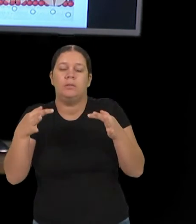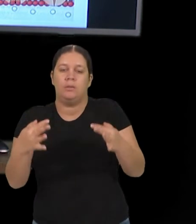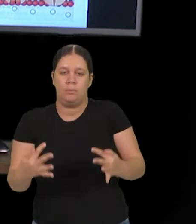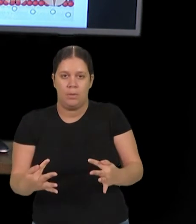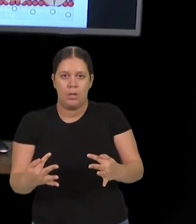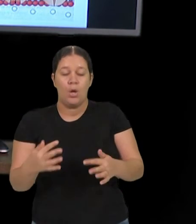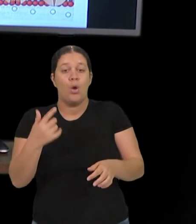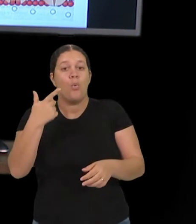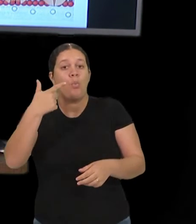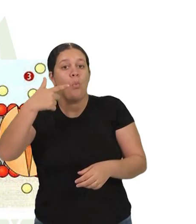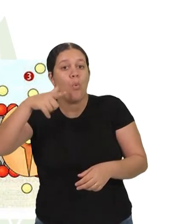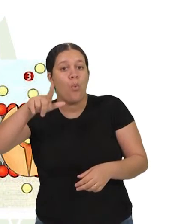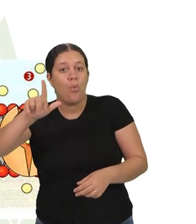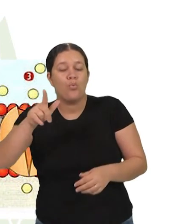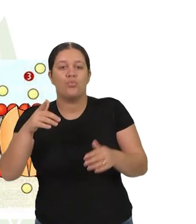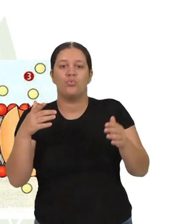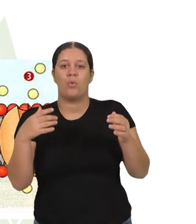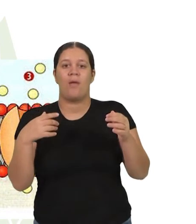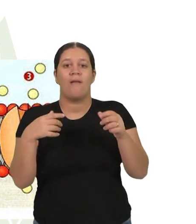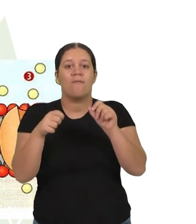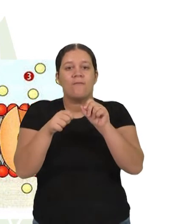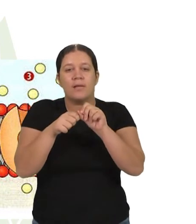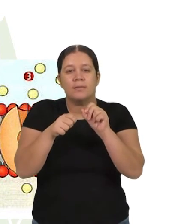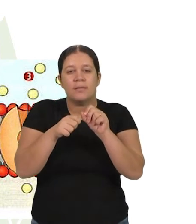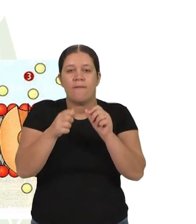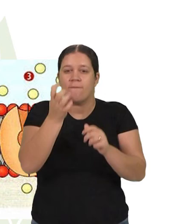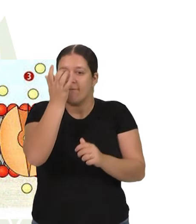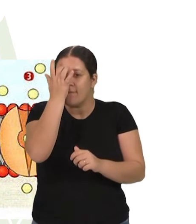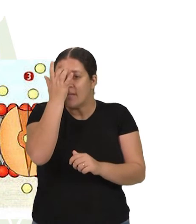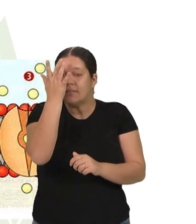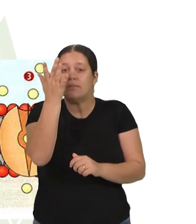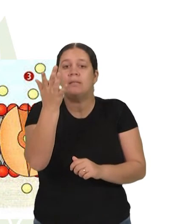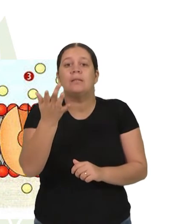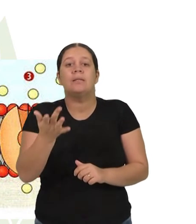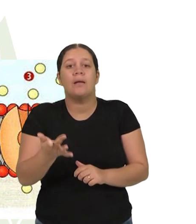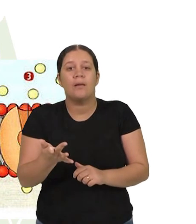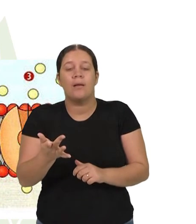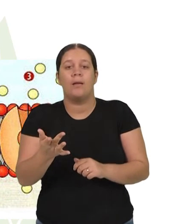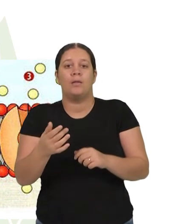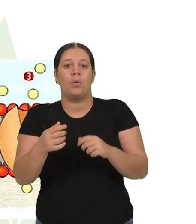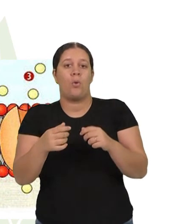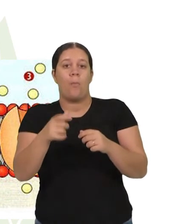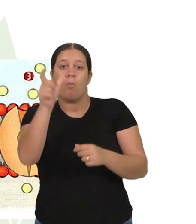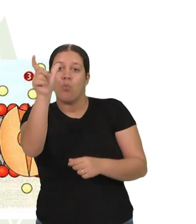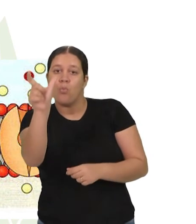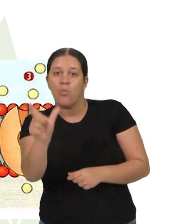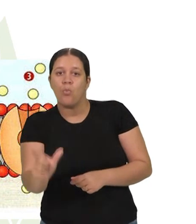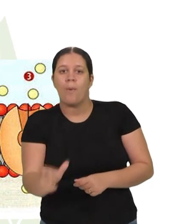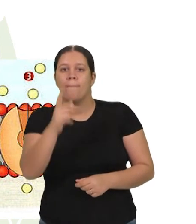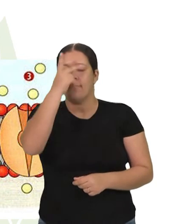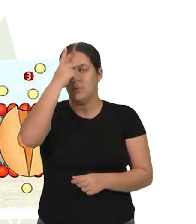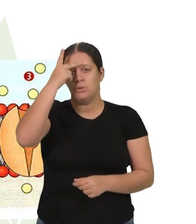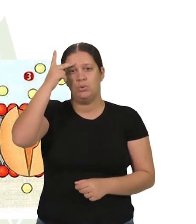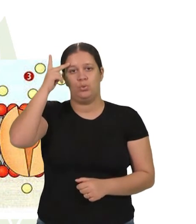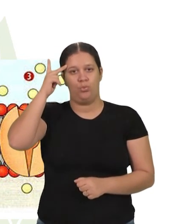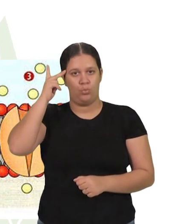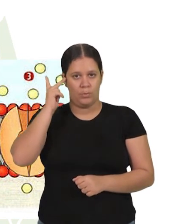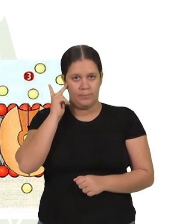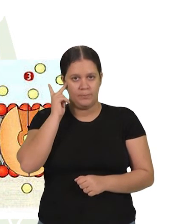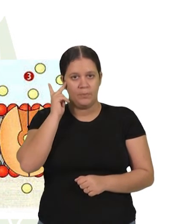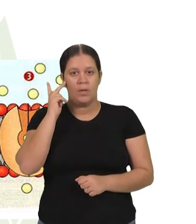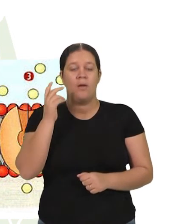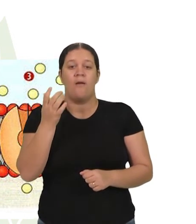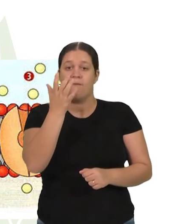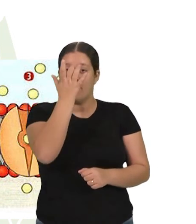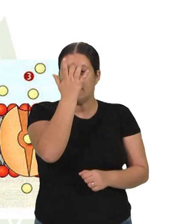simples. Um outro modo é fazer a difusão facilitada. E aí o nome já diz, é facilitada por alguém, facilitada por